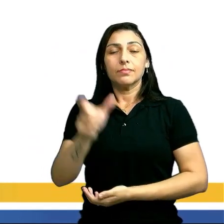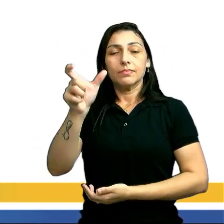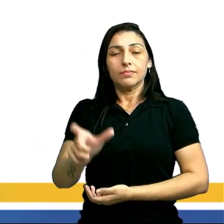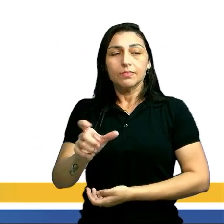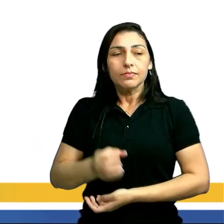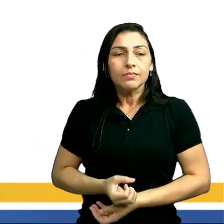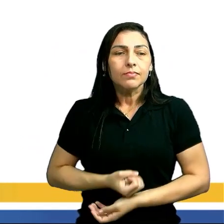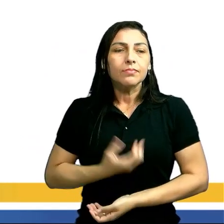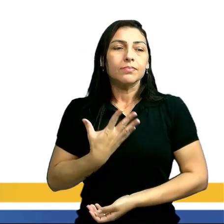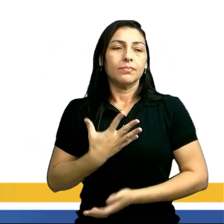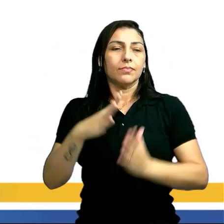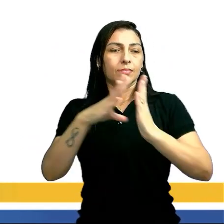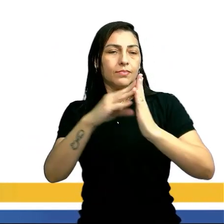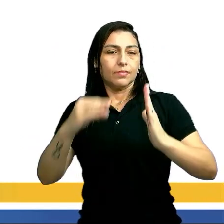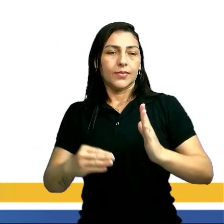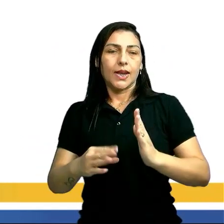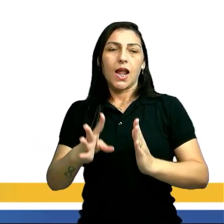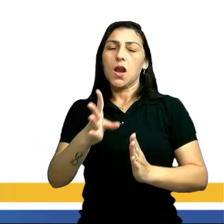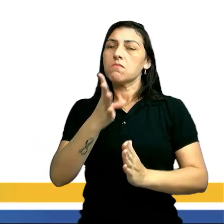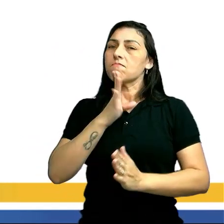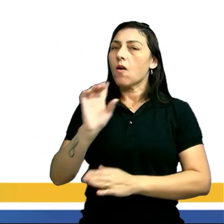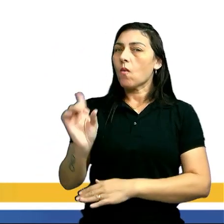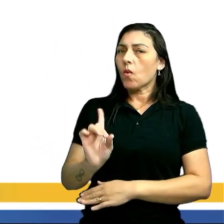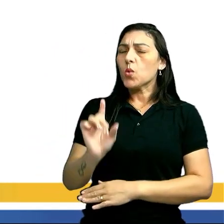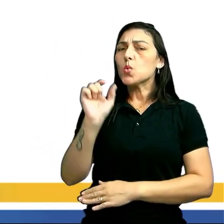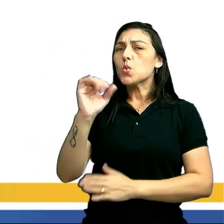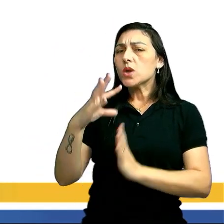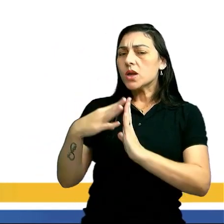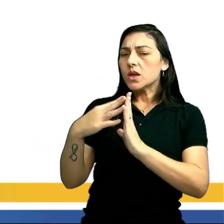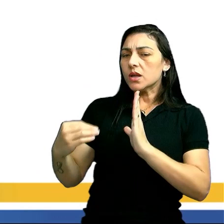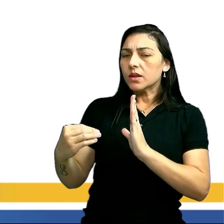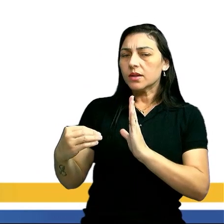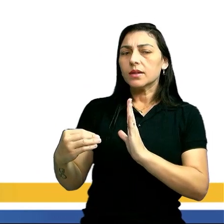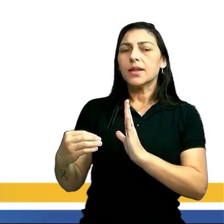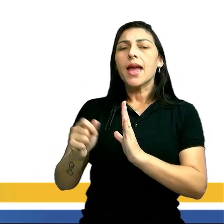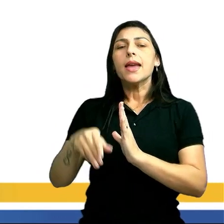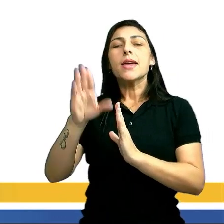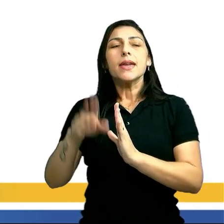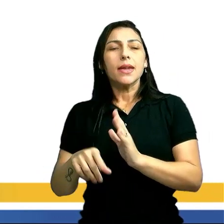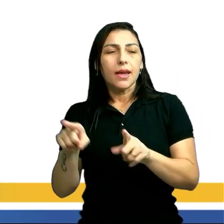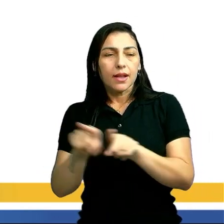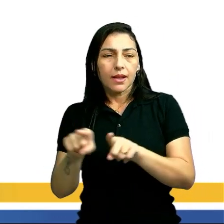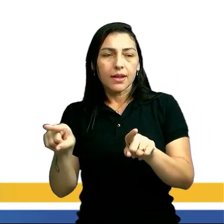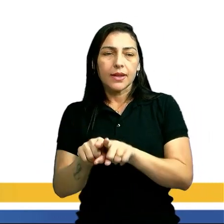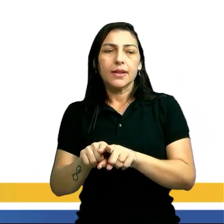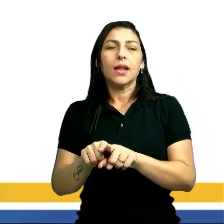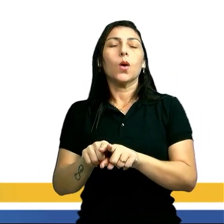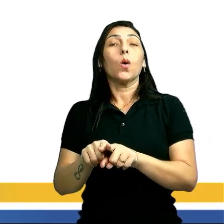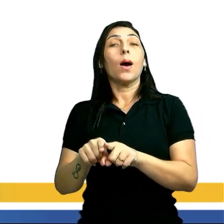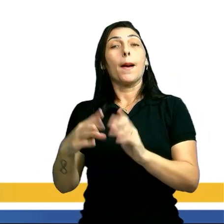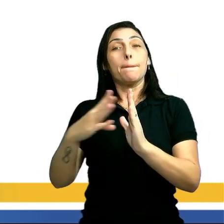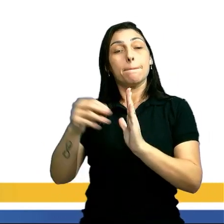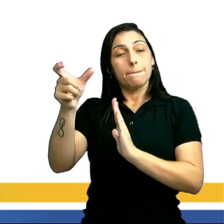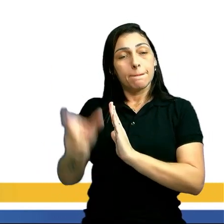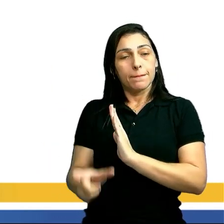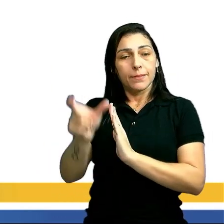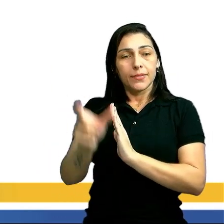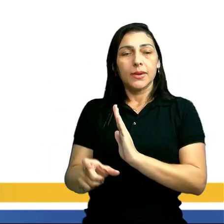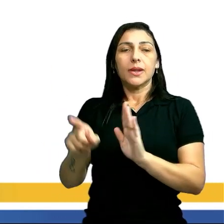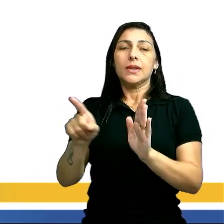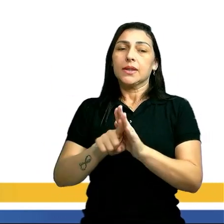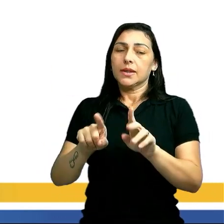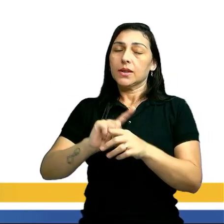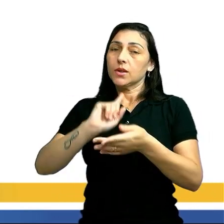Letra E. O poeta imitador desconhece o que imita. Quem, por sua vez, se depara com imitadores